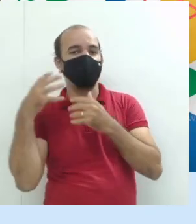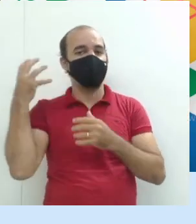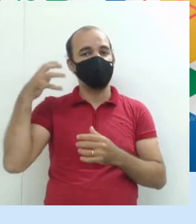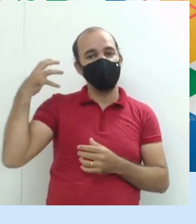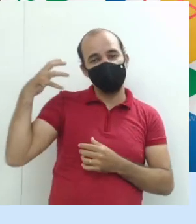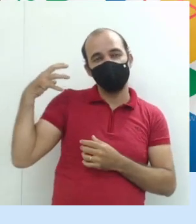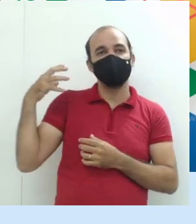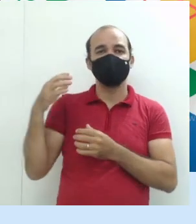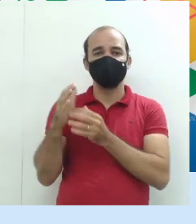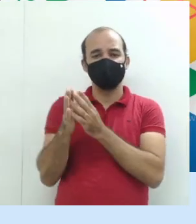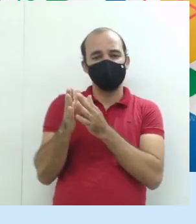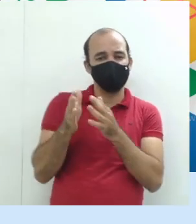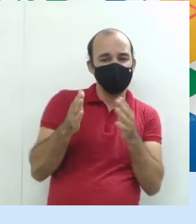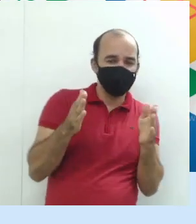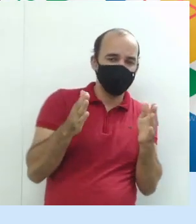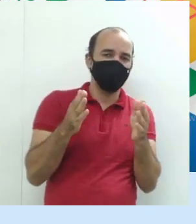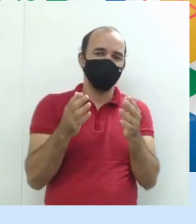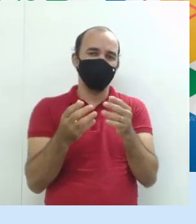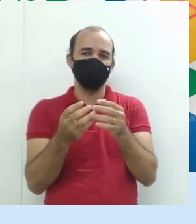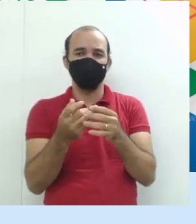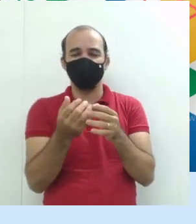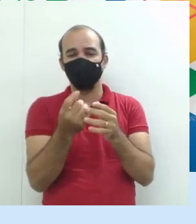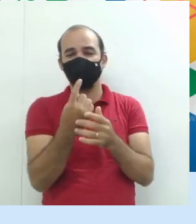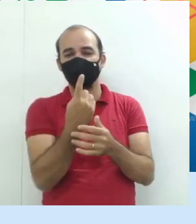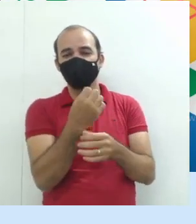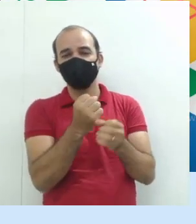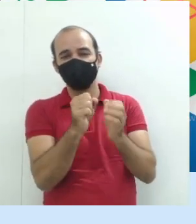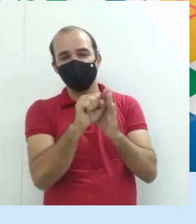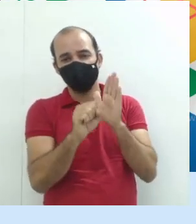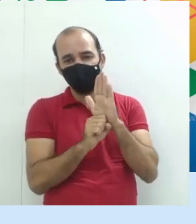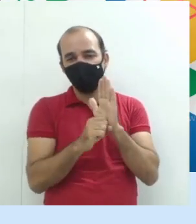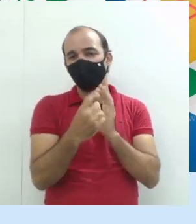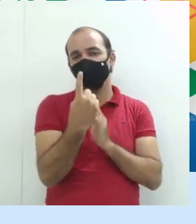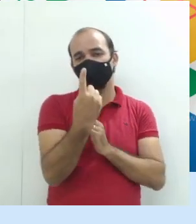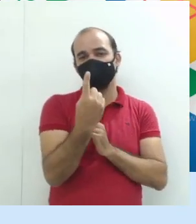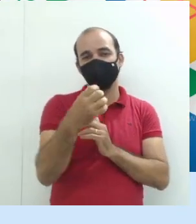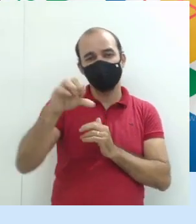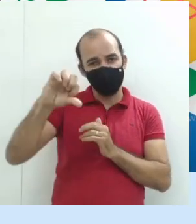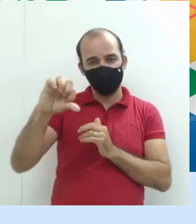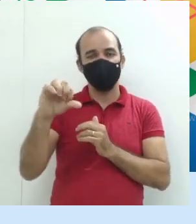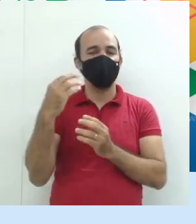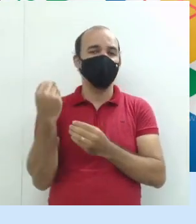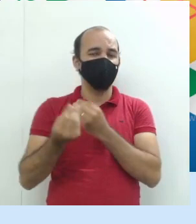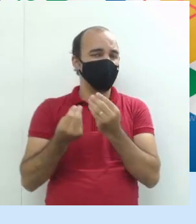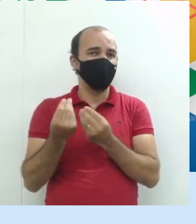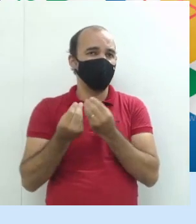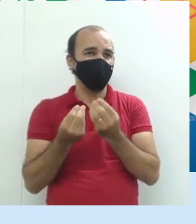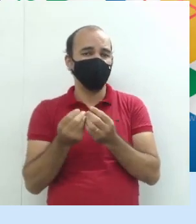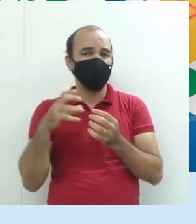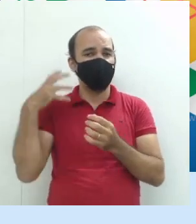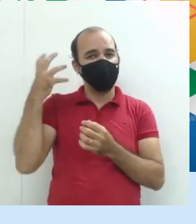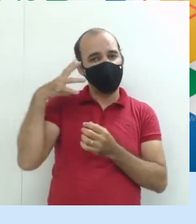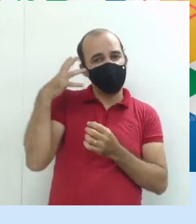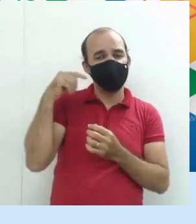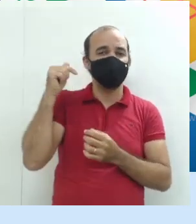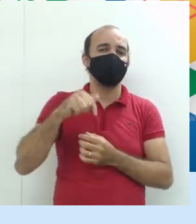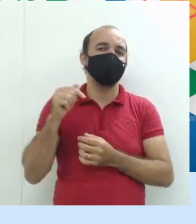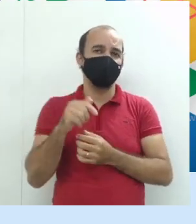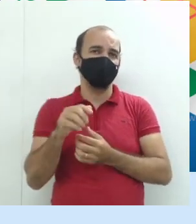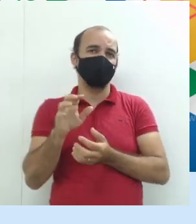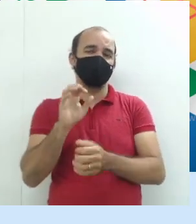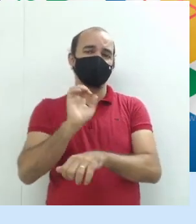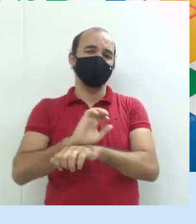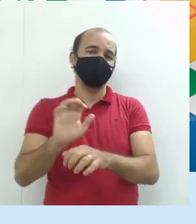século XIX, como é que a música vai se desenvolver aqui em Pernambuco. Então, como é que a música